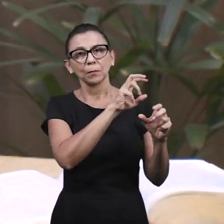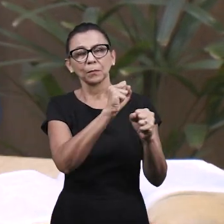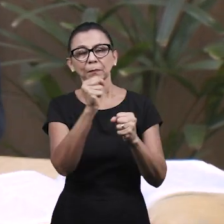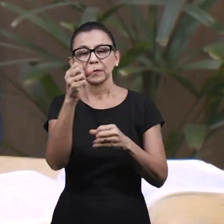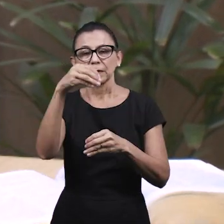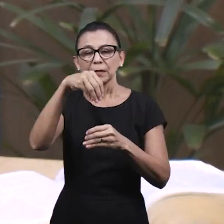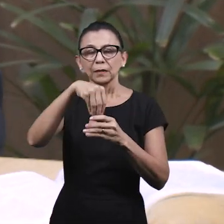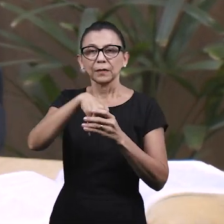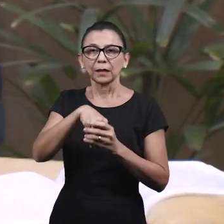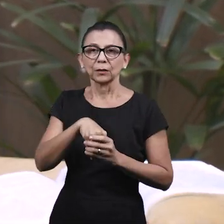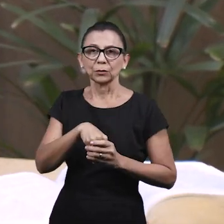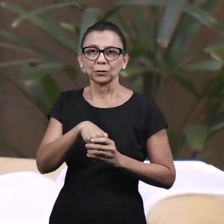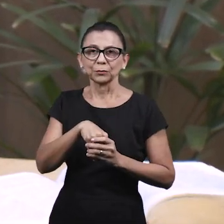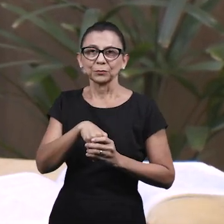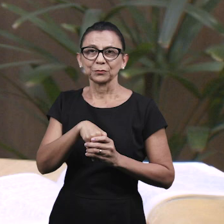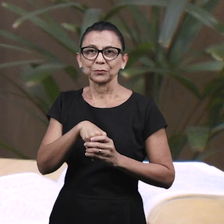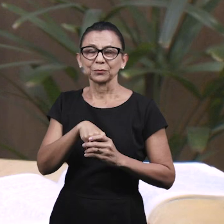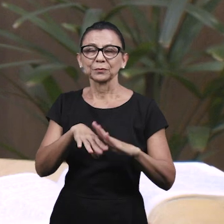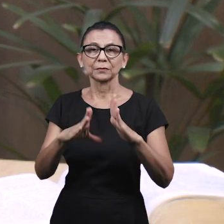Então,